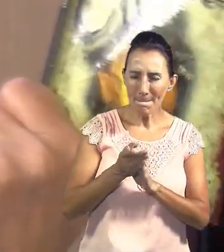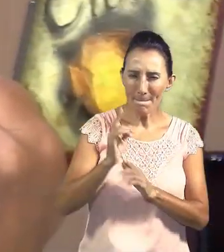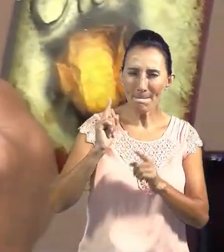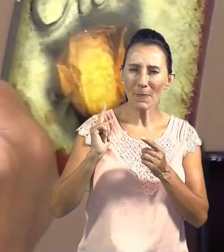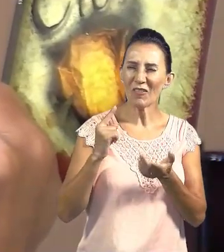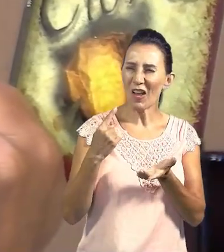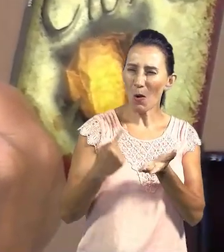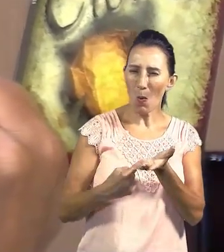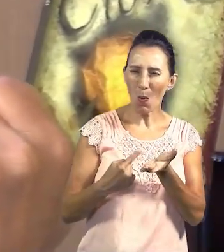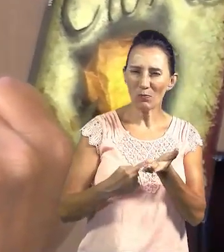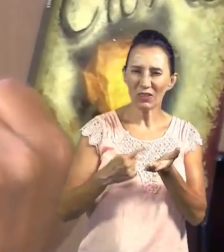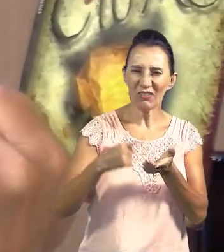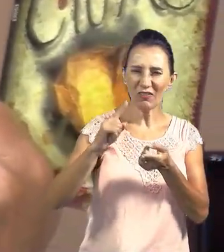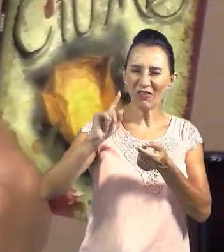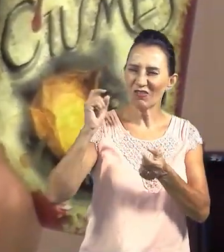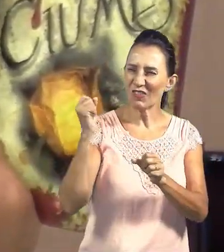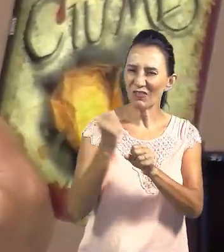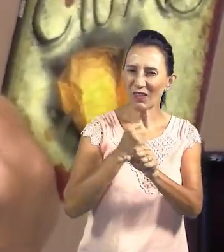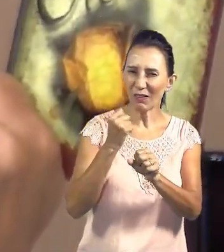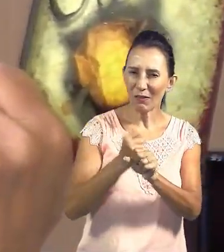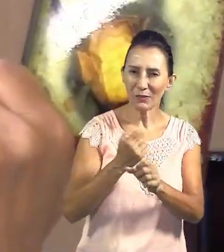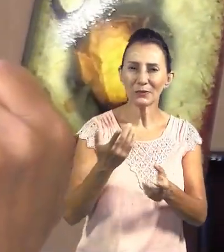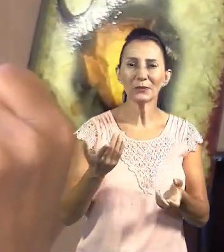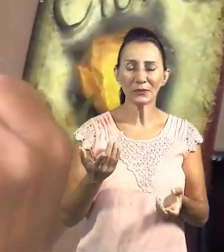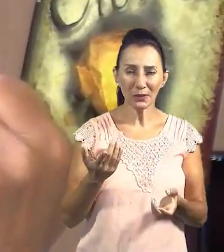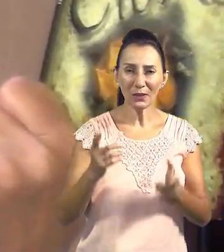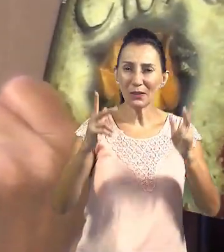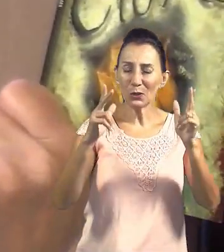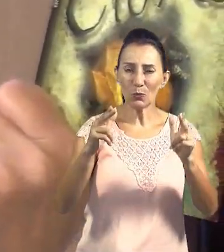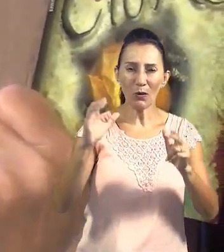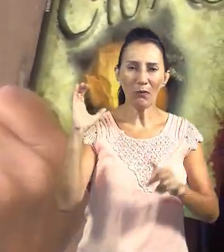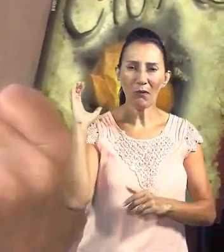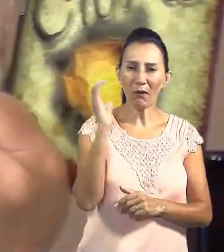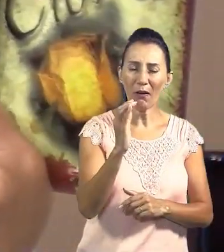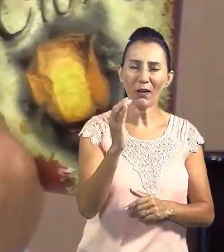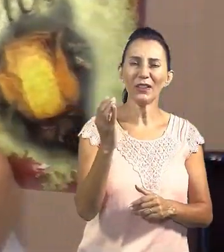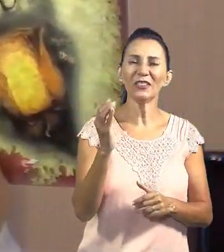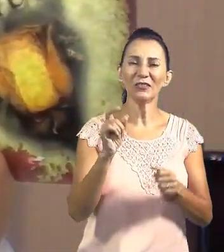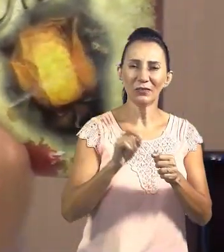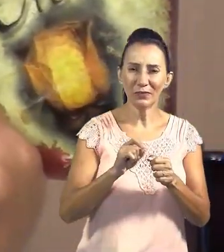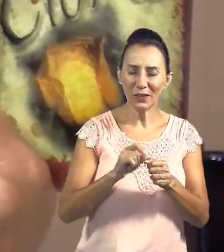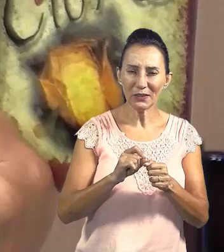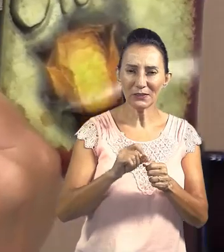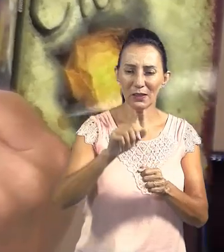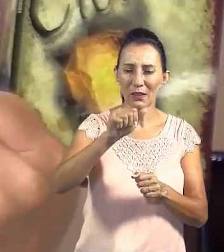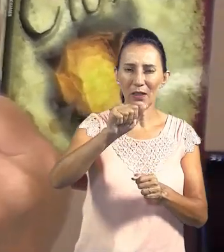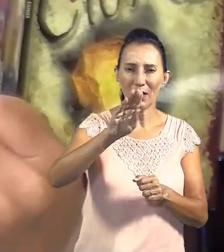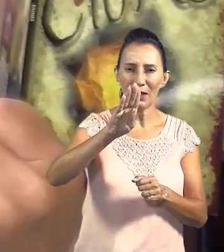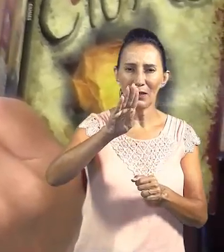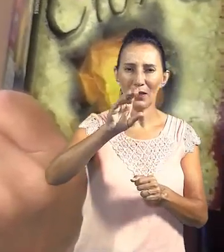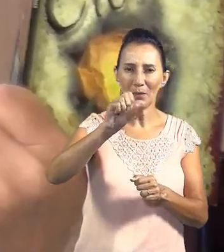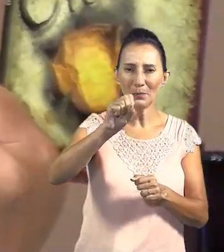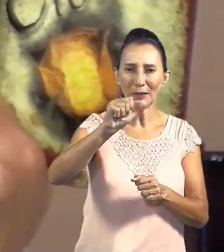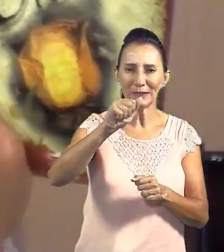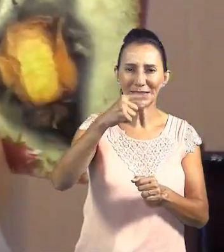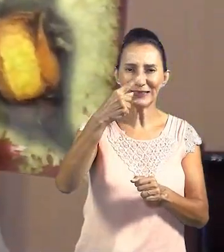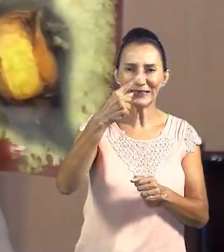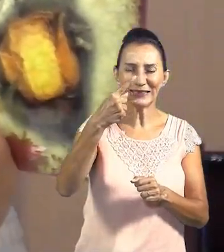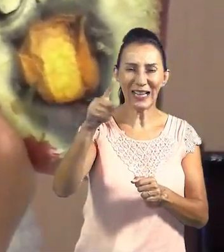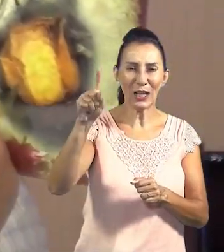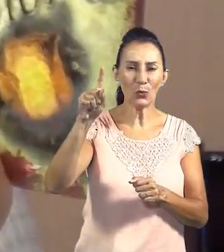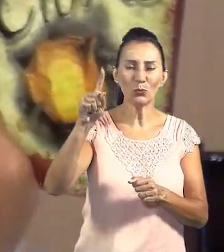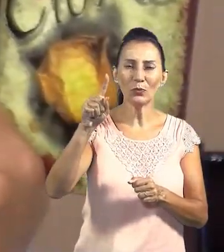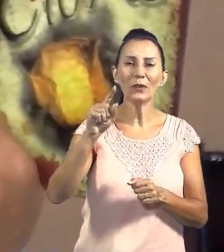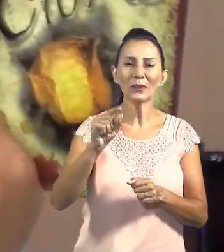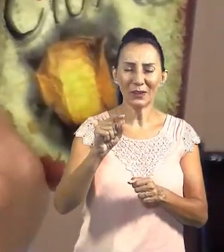Caim fez, como Absalão fez. Inveja do seu pai. Isso